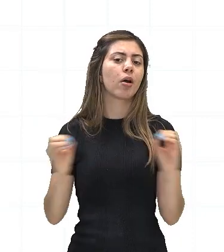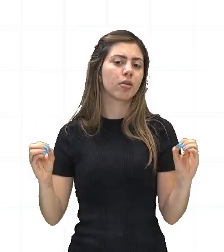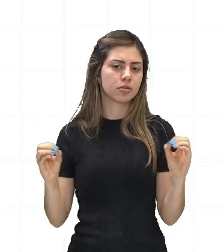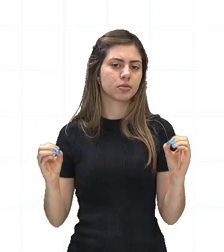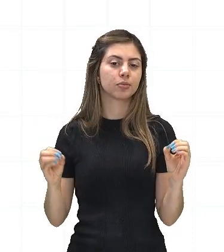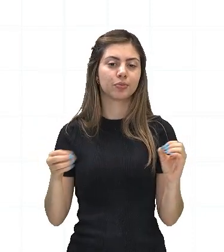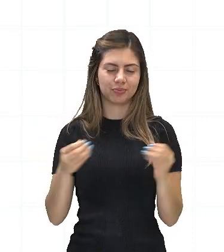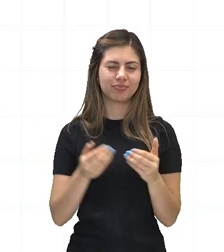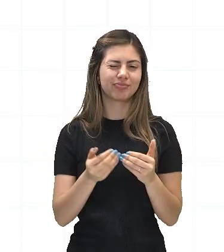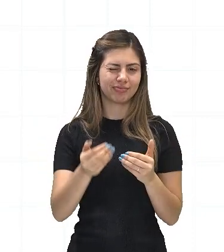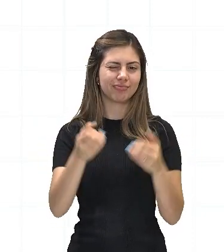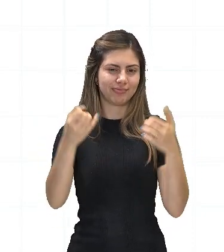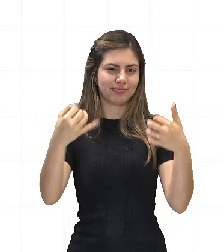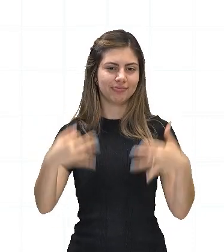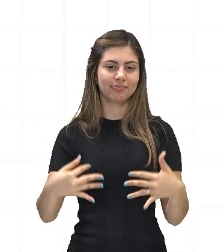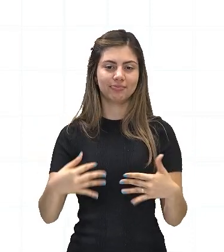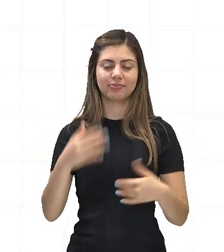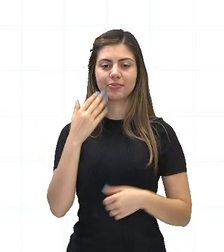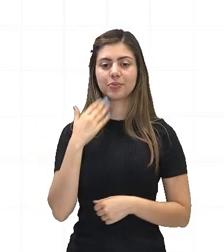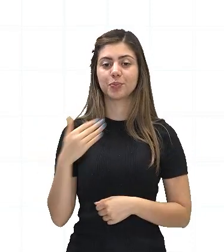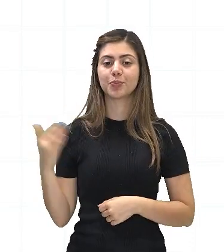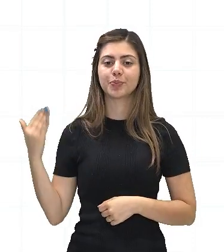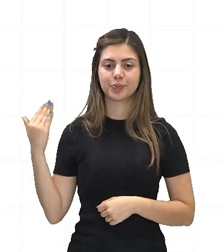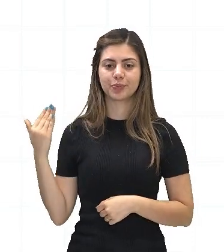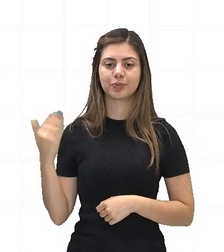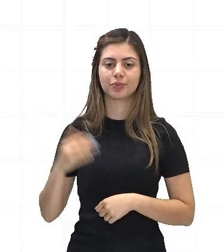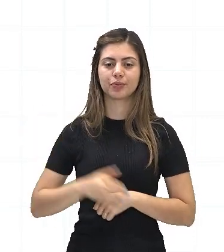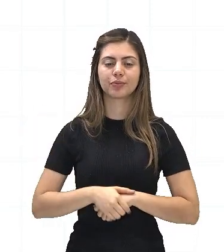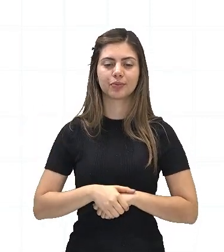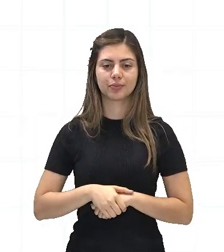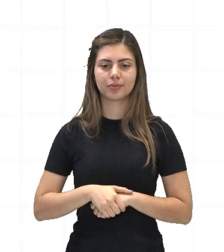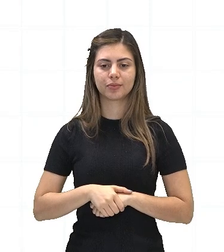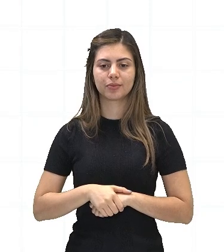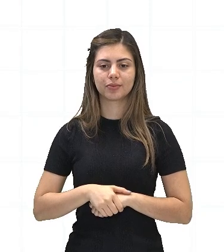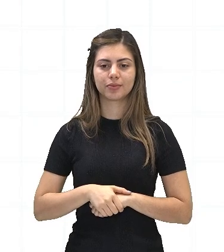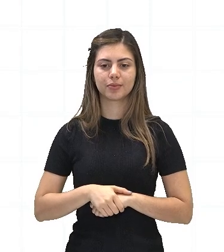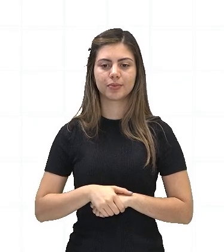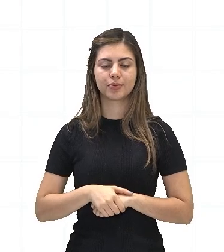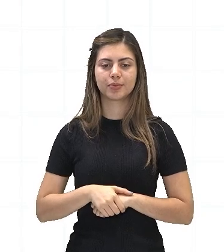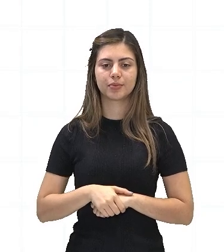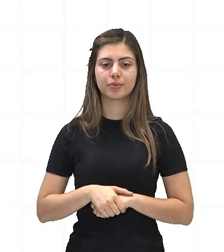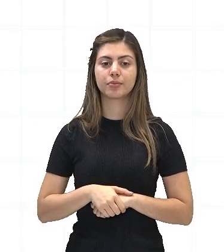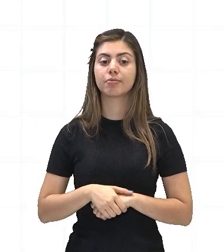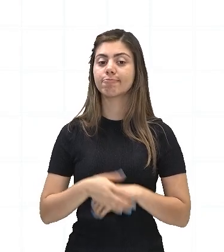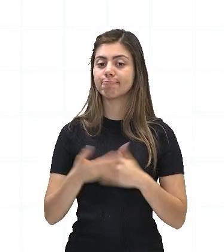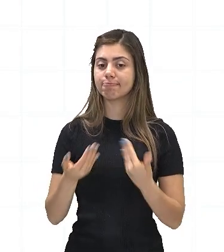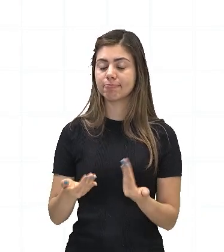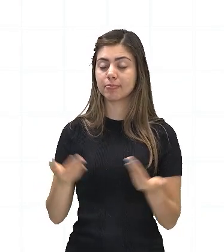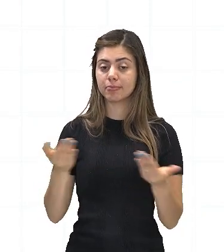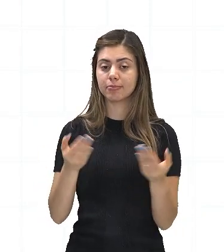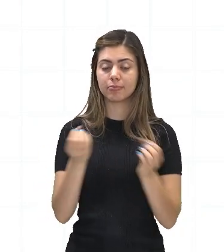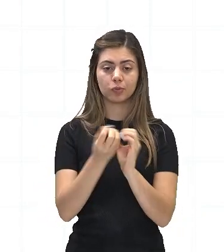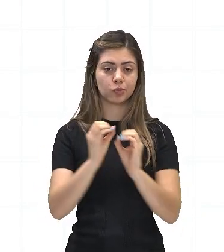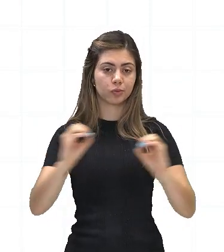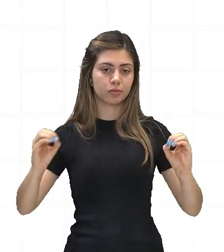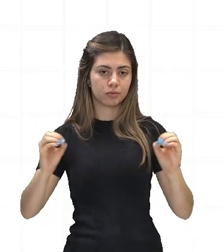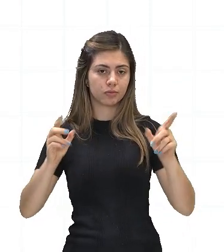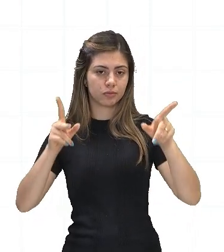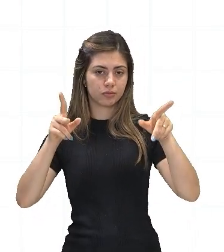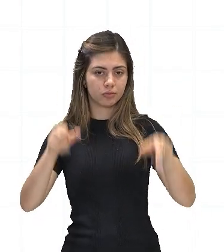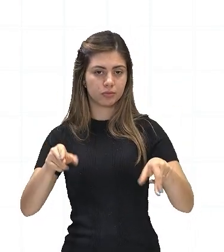vamos observar isso aqui agora na TV interativa. Olhem só, a oração que vamos trabalhar agora é a mesma.